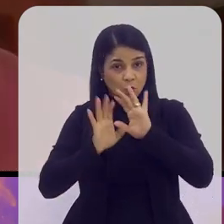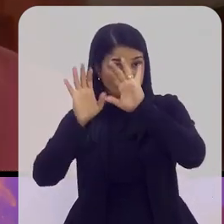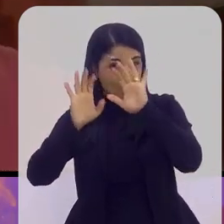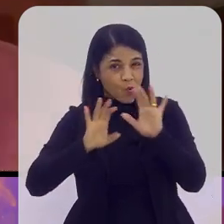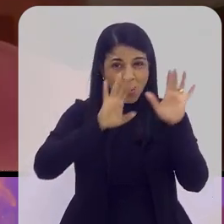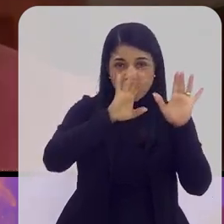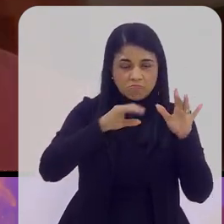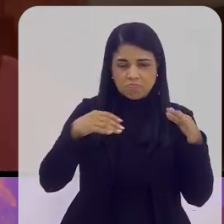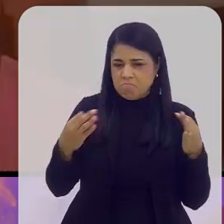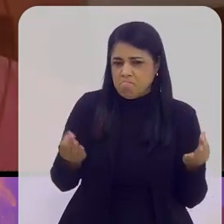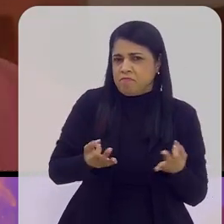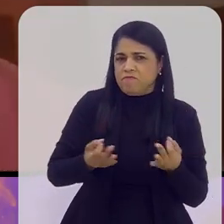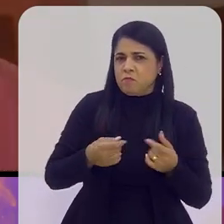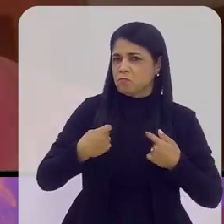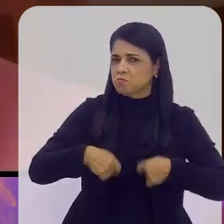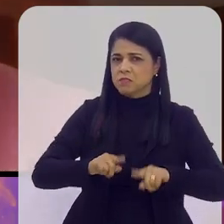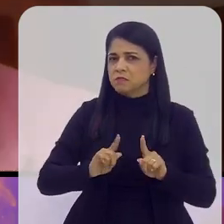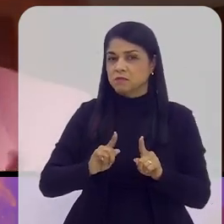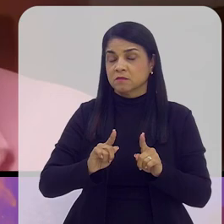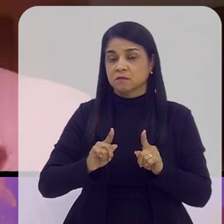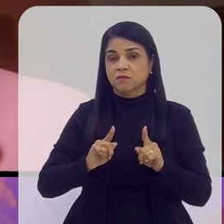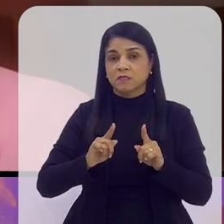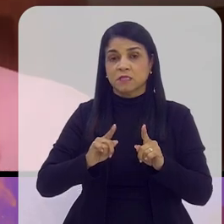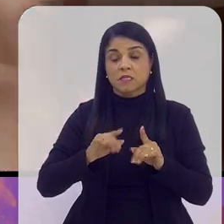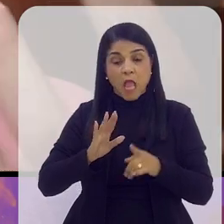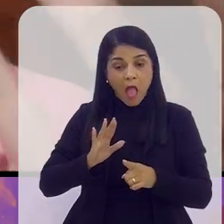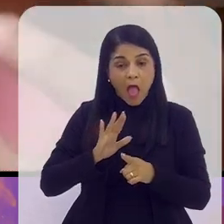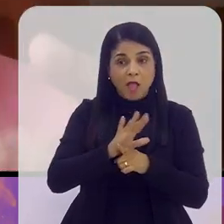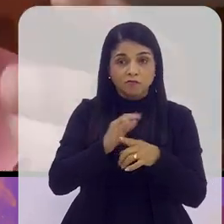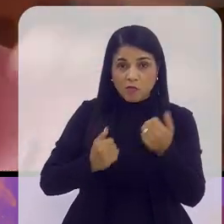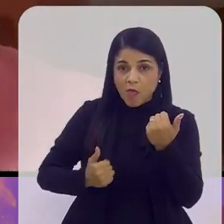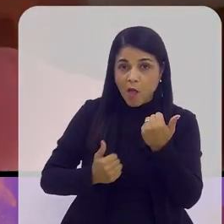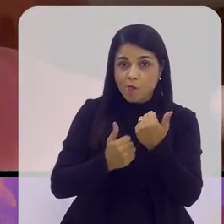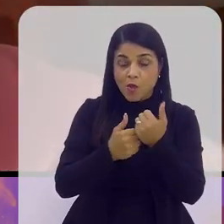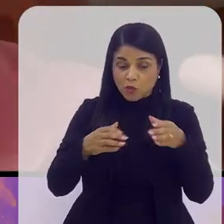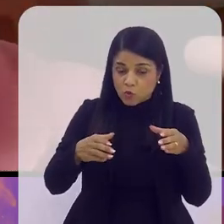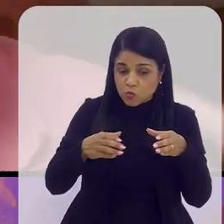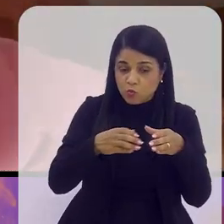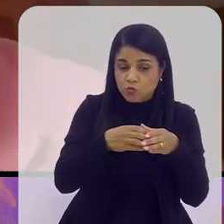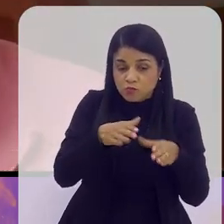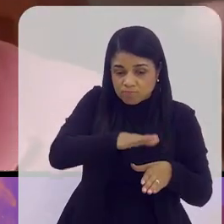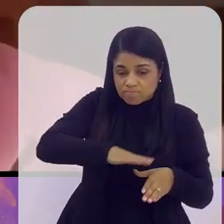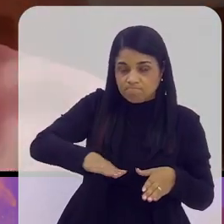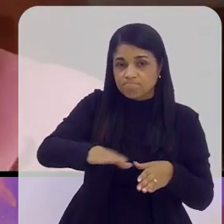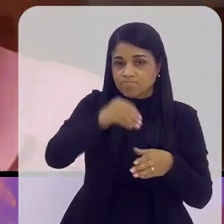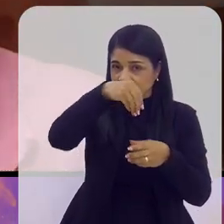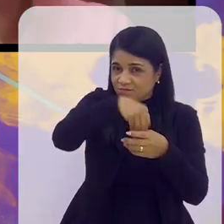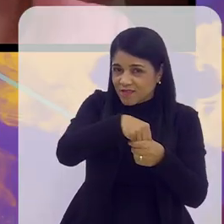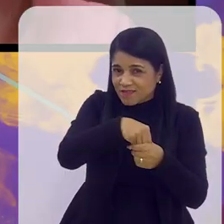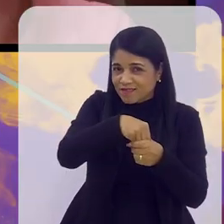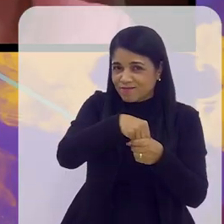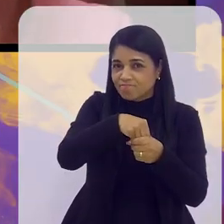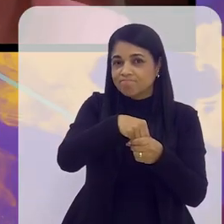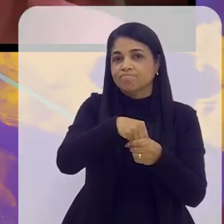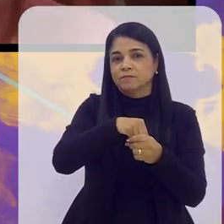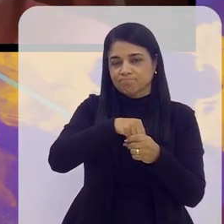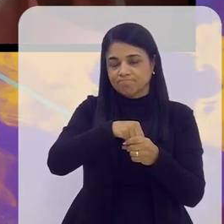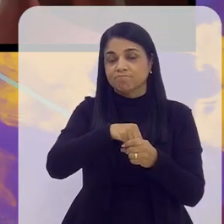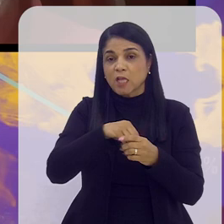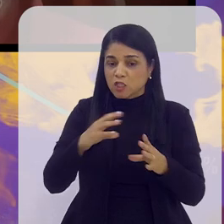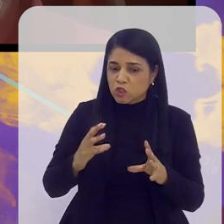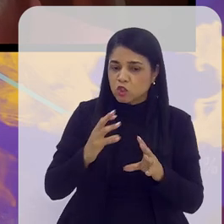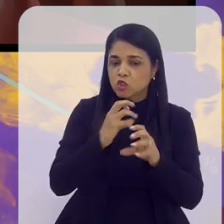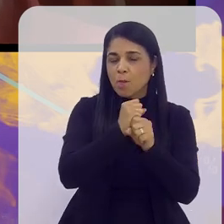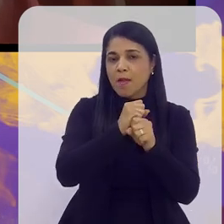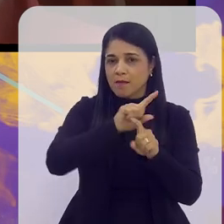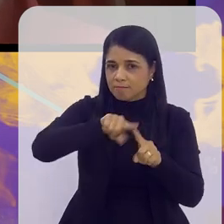precisa ser um goleiraço. Se ele pudesse ser alguém que venha a contribuir para a coletividade no ambiente interno, faz sentido que ele esteja entre os 23.